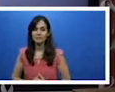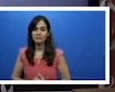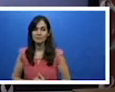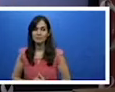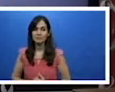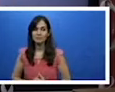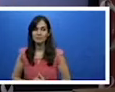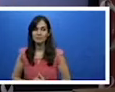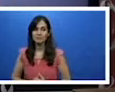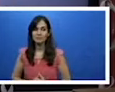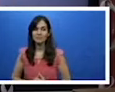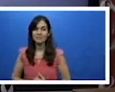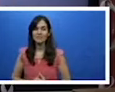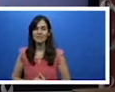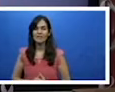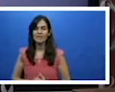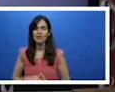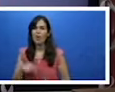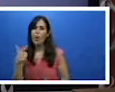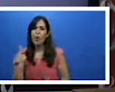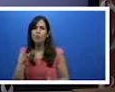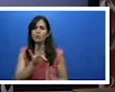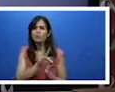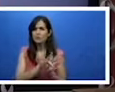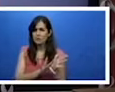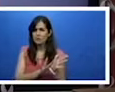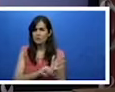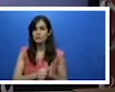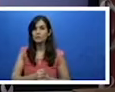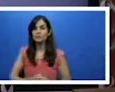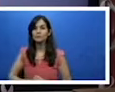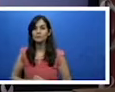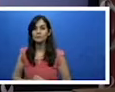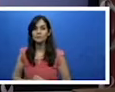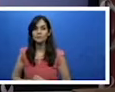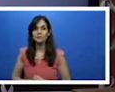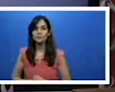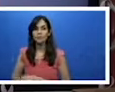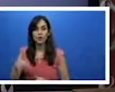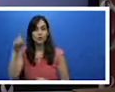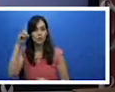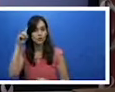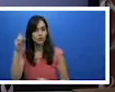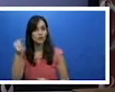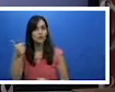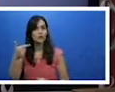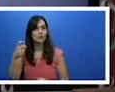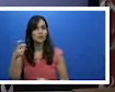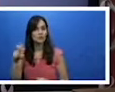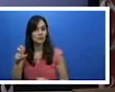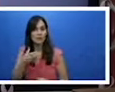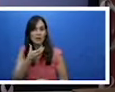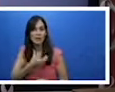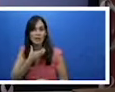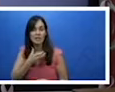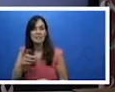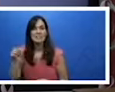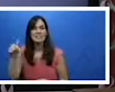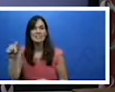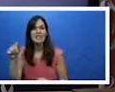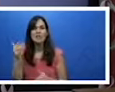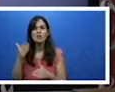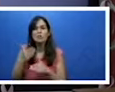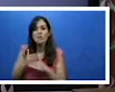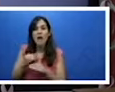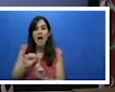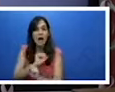Vamos para um segundo fragmento de um outro texto, texto 2. No dia 25 de dezembro, às 7h30 da manhã, o